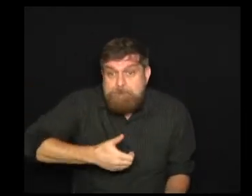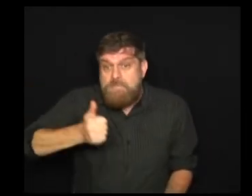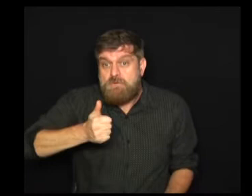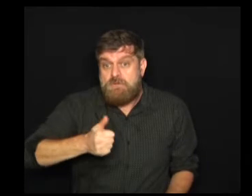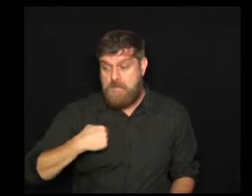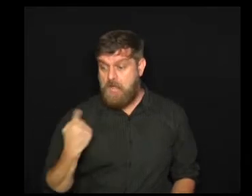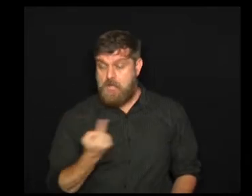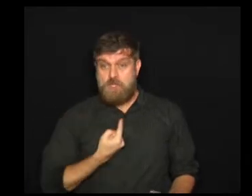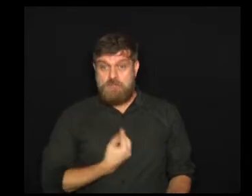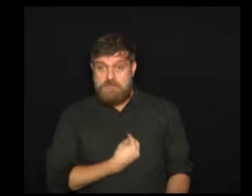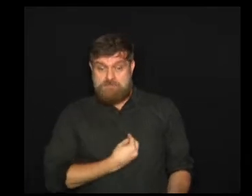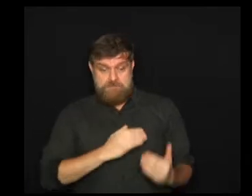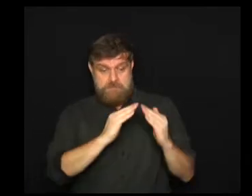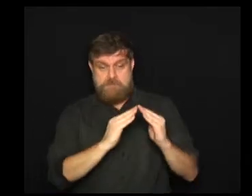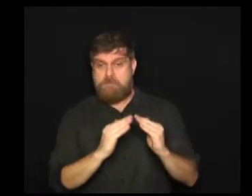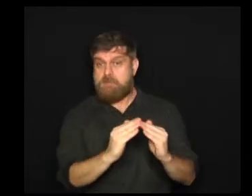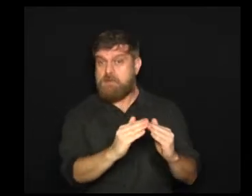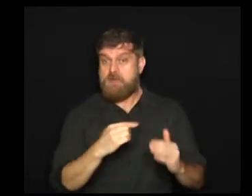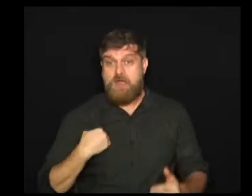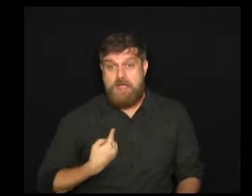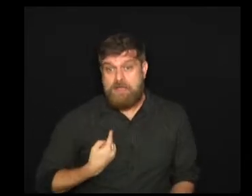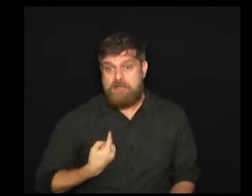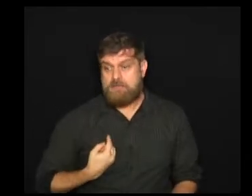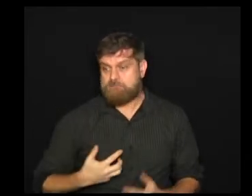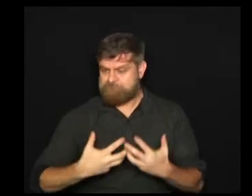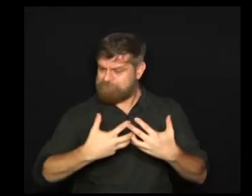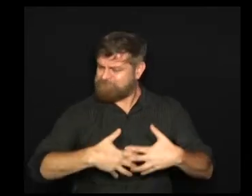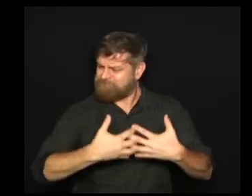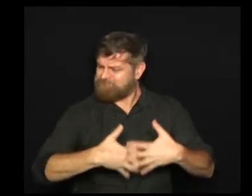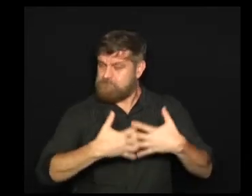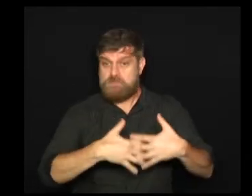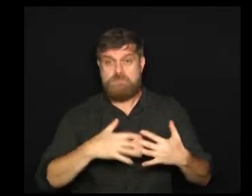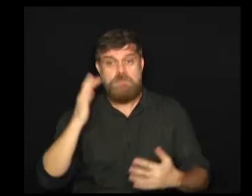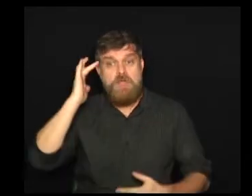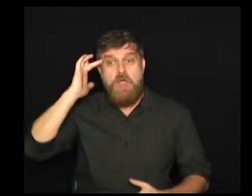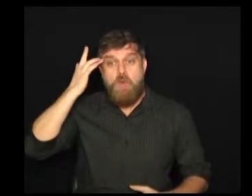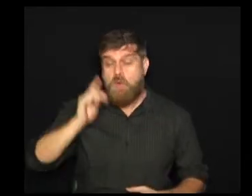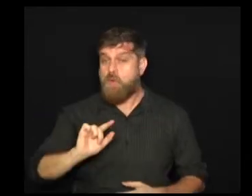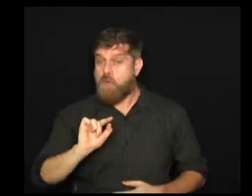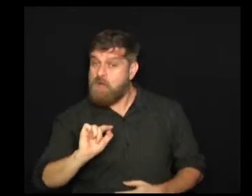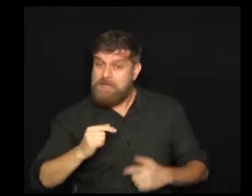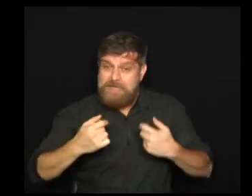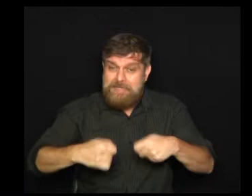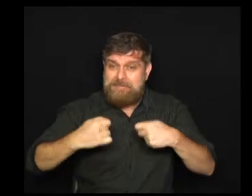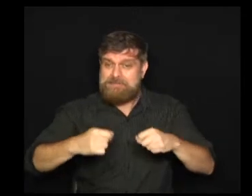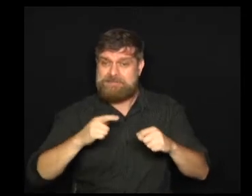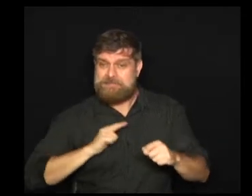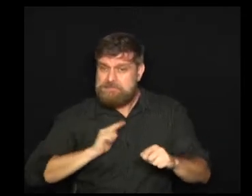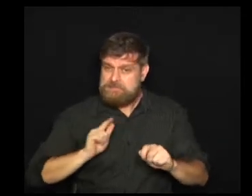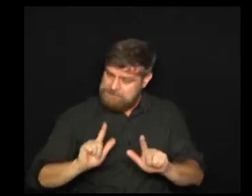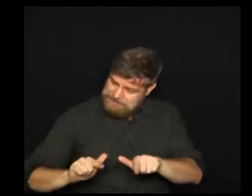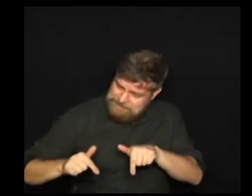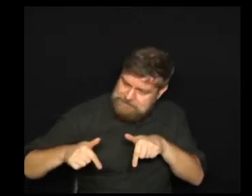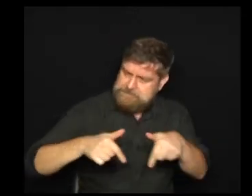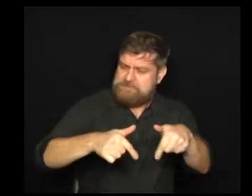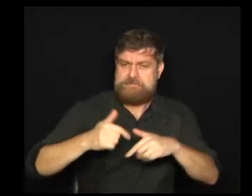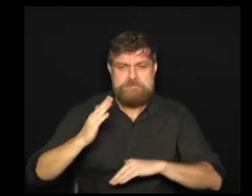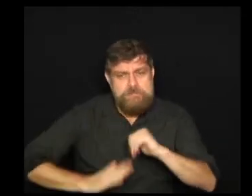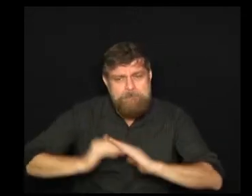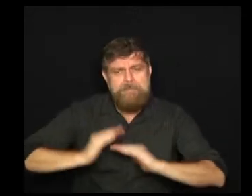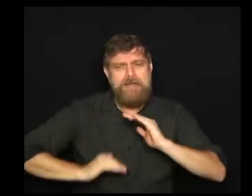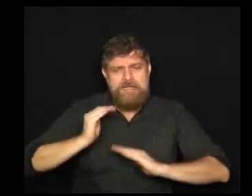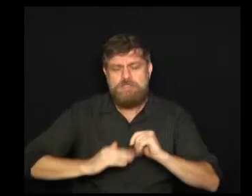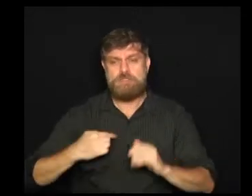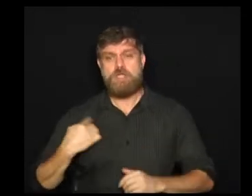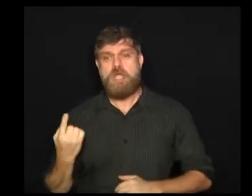onde nós moramos. Então isso é bastante efetivo. Acho que tem que levar isso para diante, isso como uma prática,